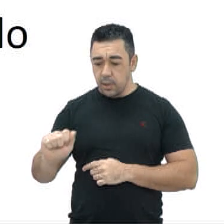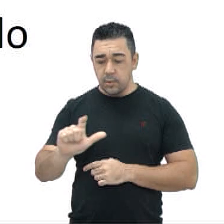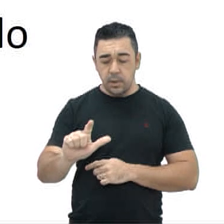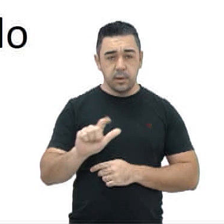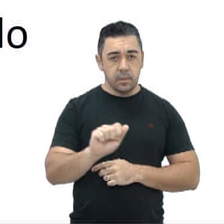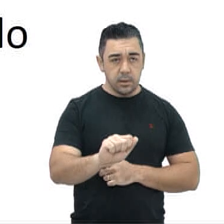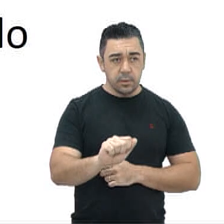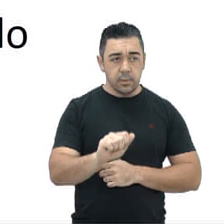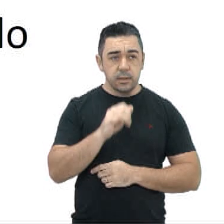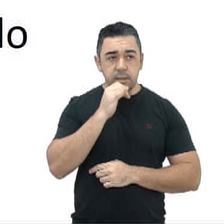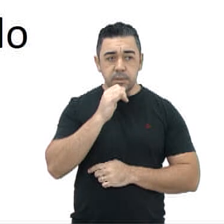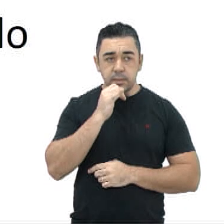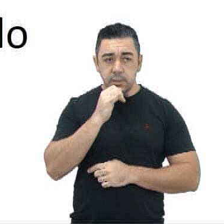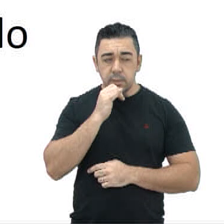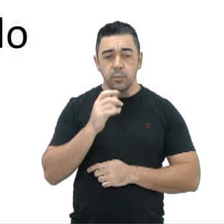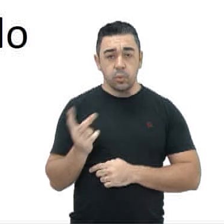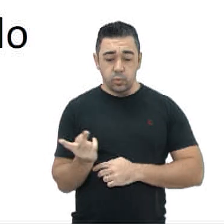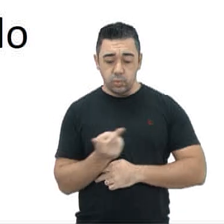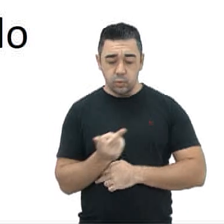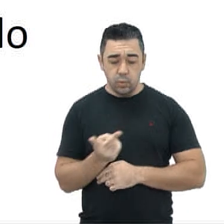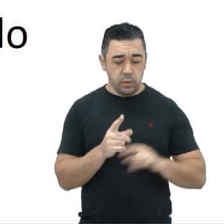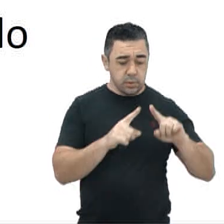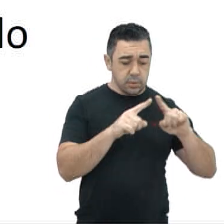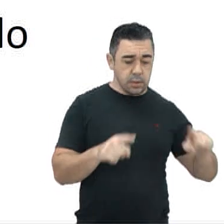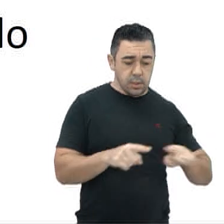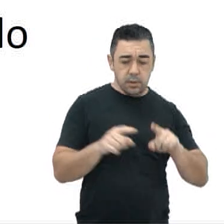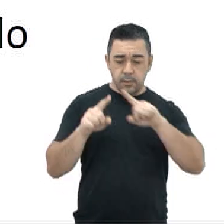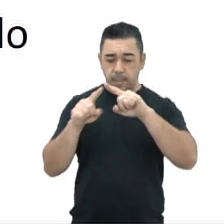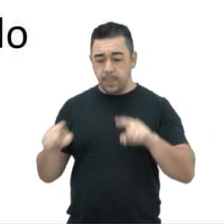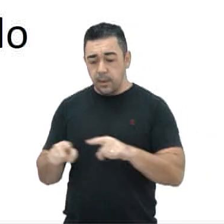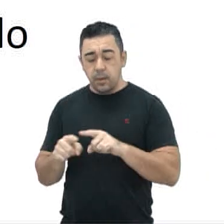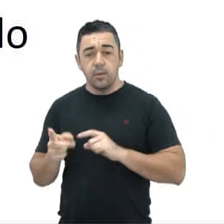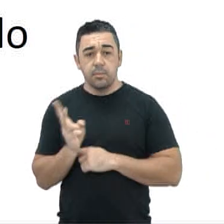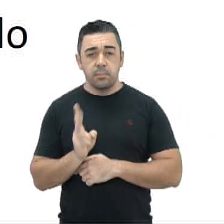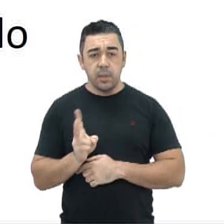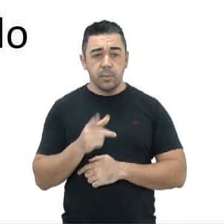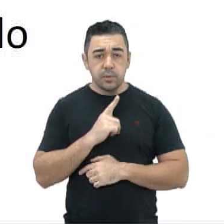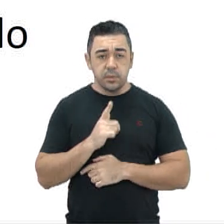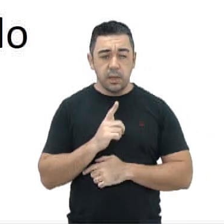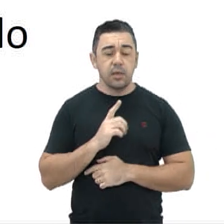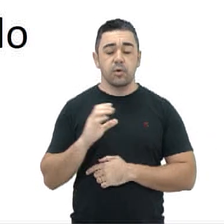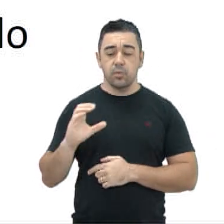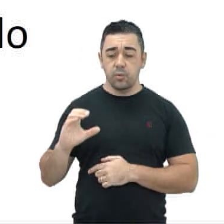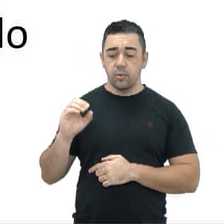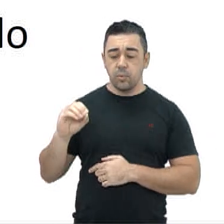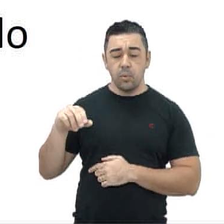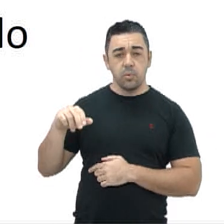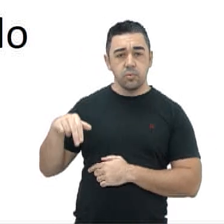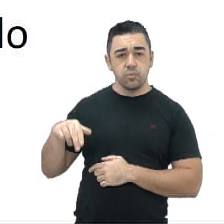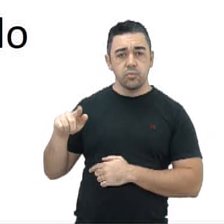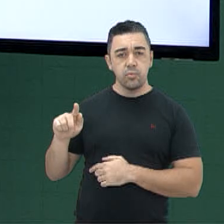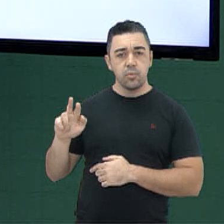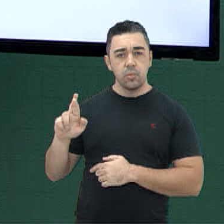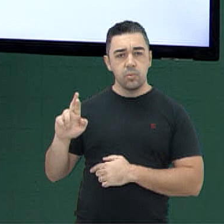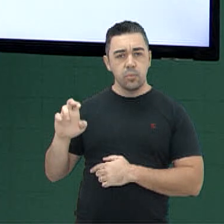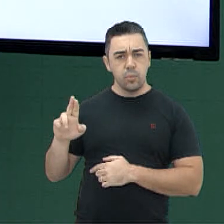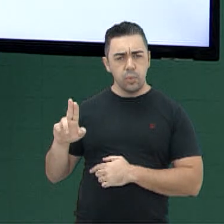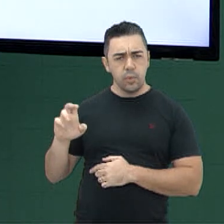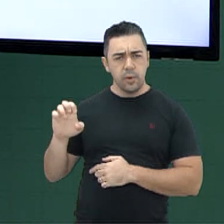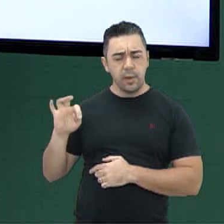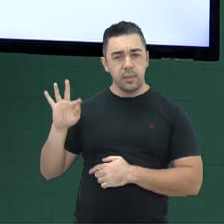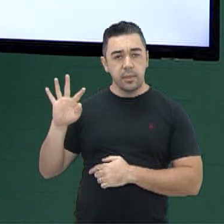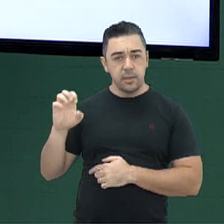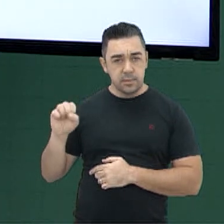o lado compreendido entre esses ângulos correspondentes são congruentes, então esse é um terceiro caso